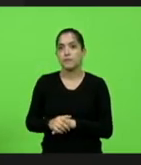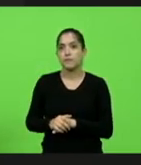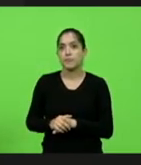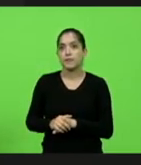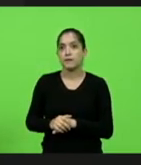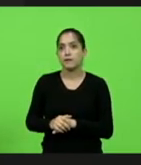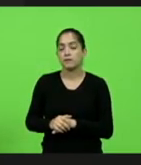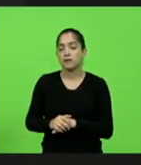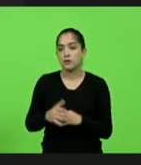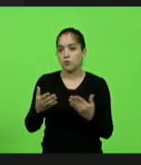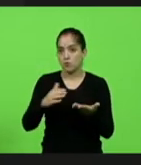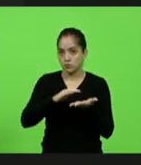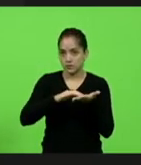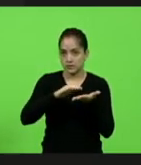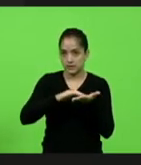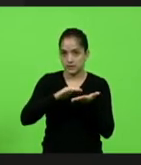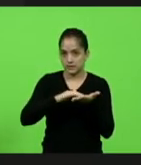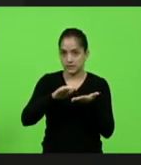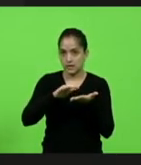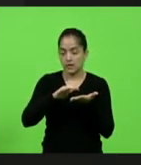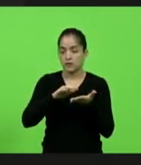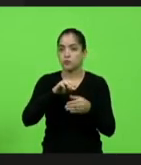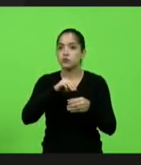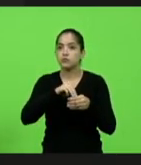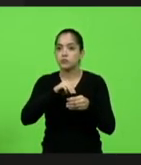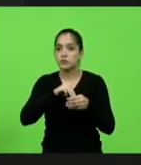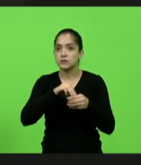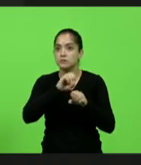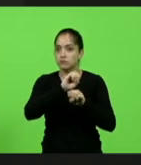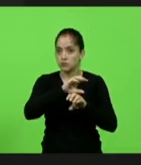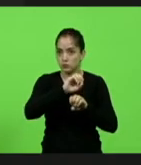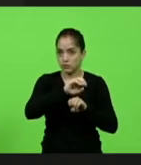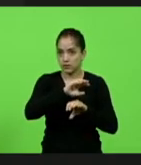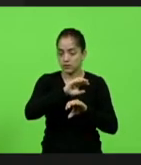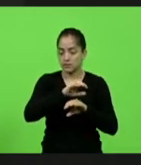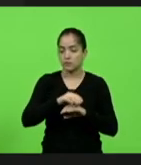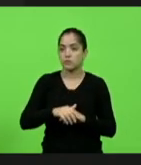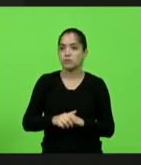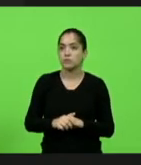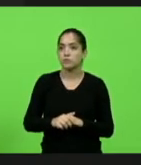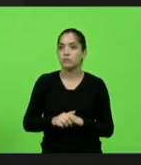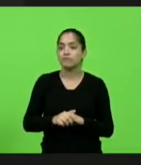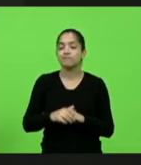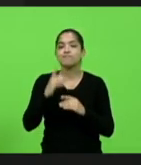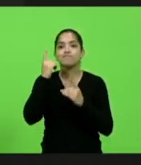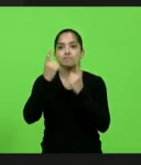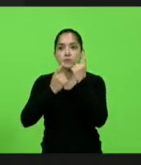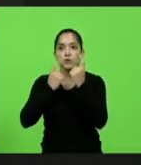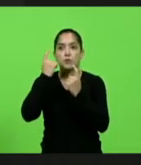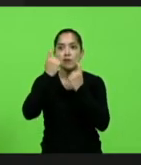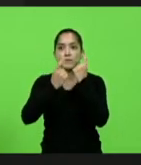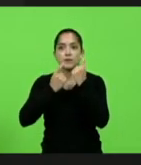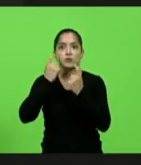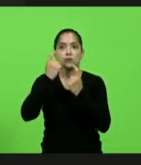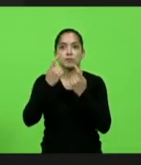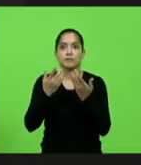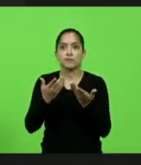como secretário municipal de educação, também há uma preocupação no que tange